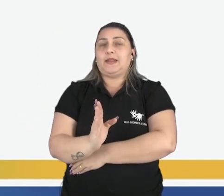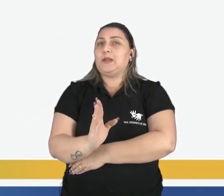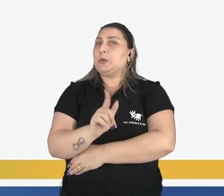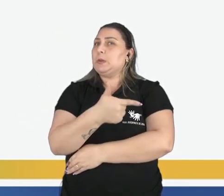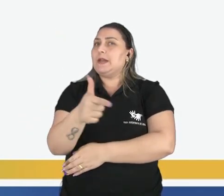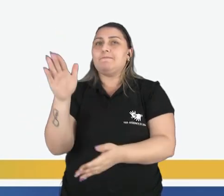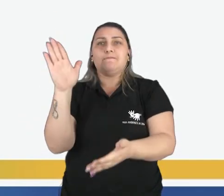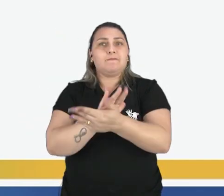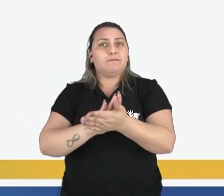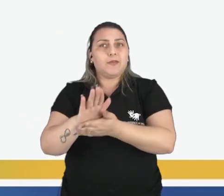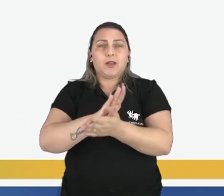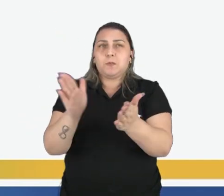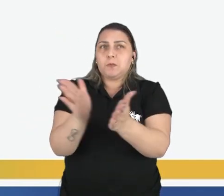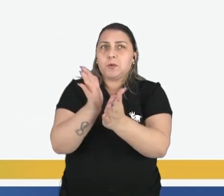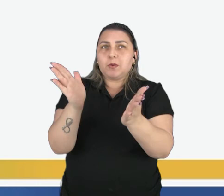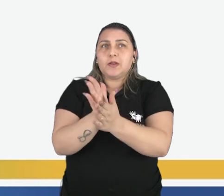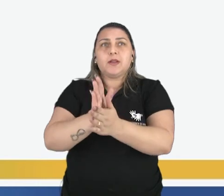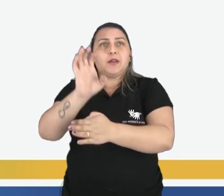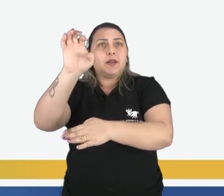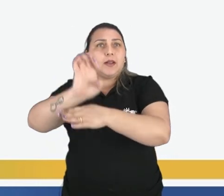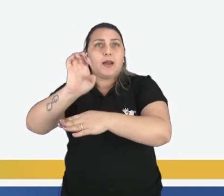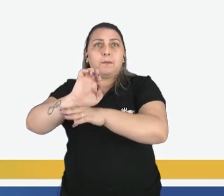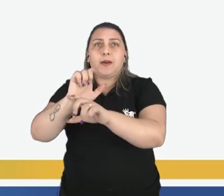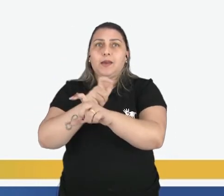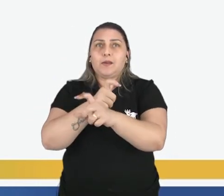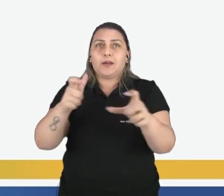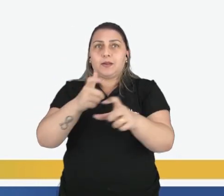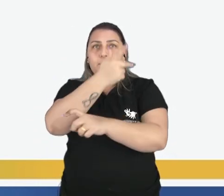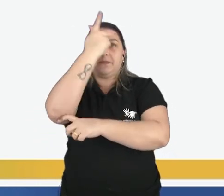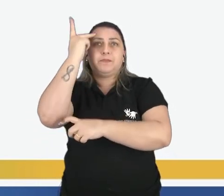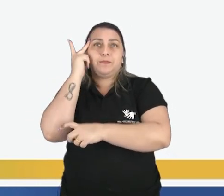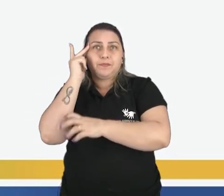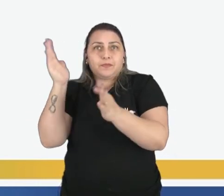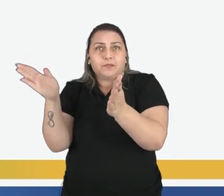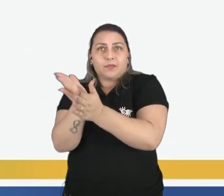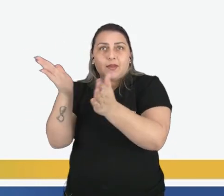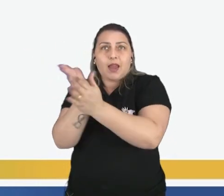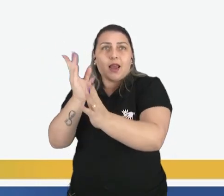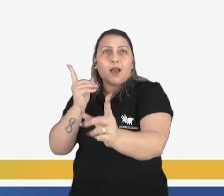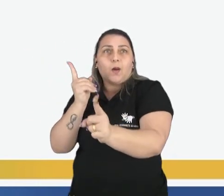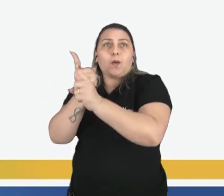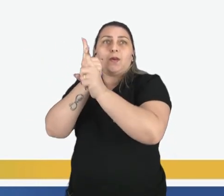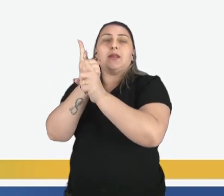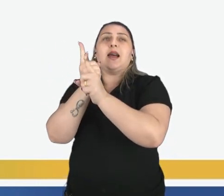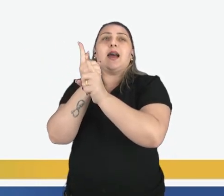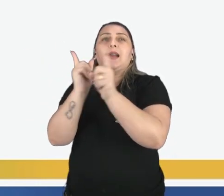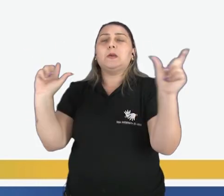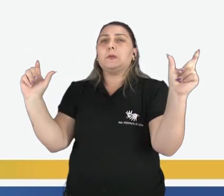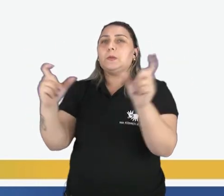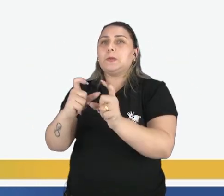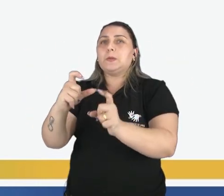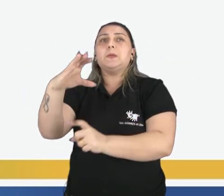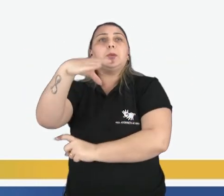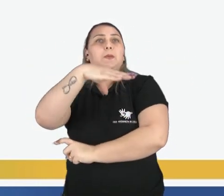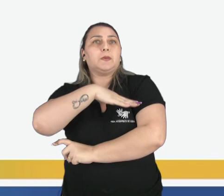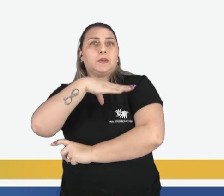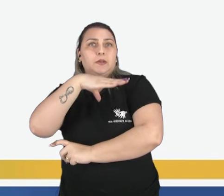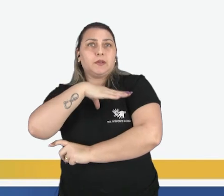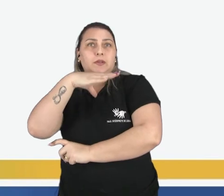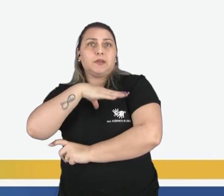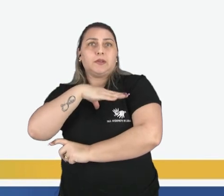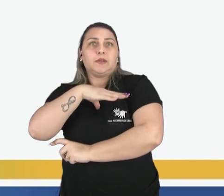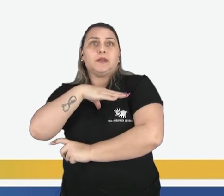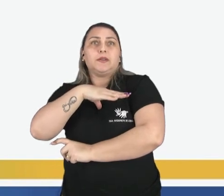é inexistente. E letra E. A maior parte das pessoas em situação de pobreza é encontrada